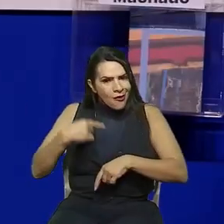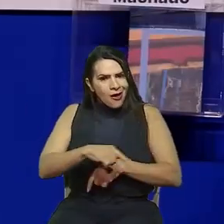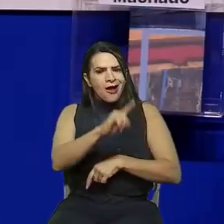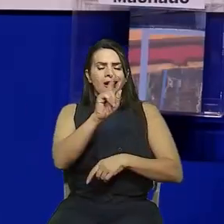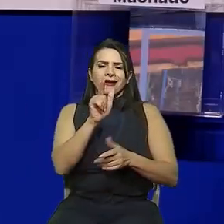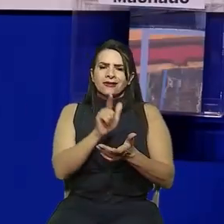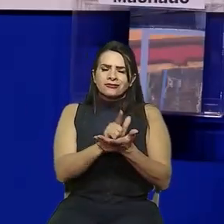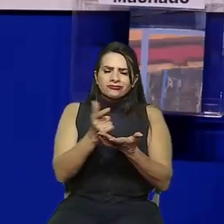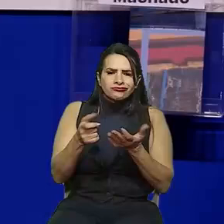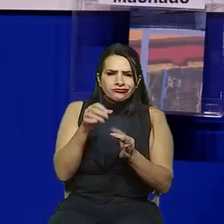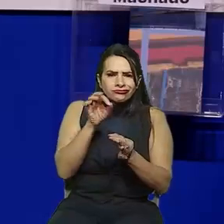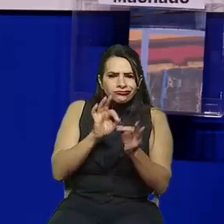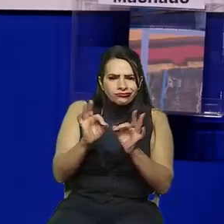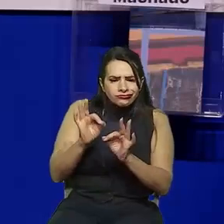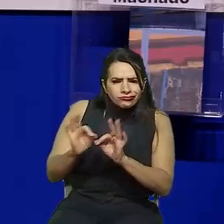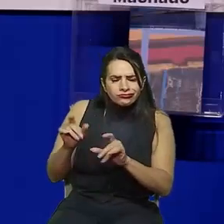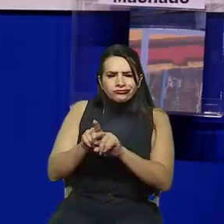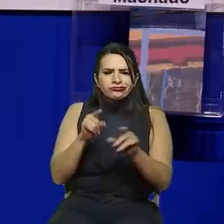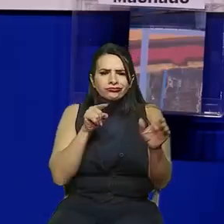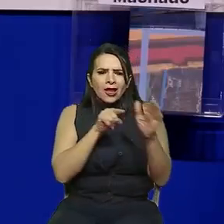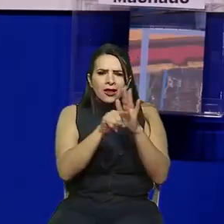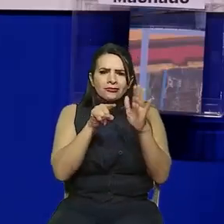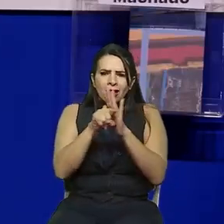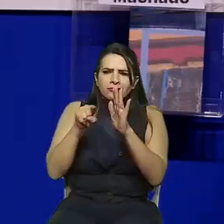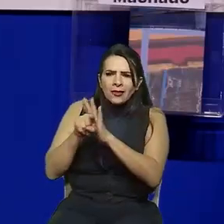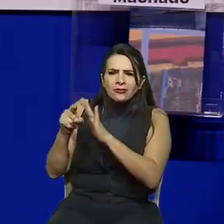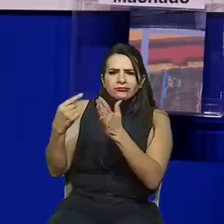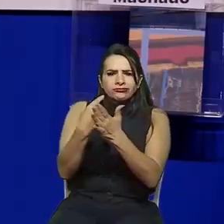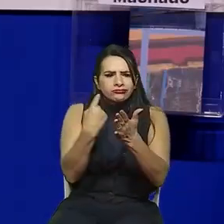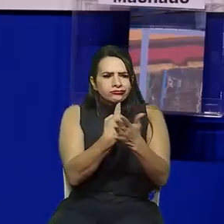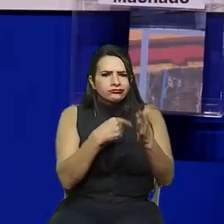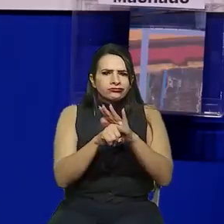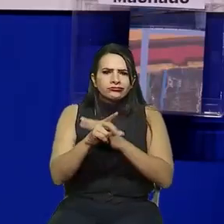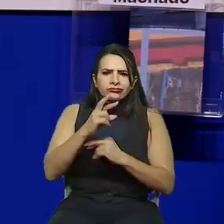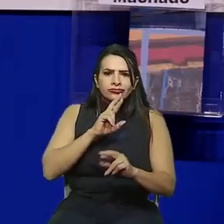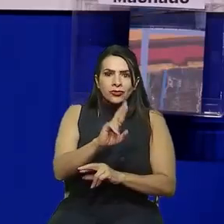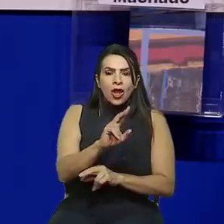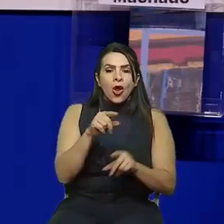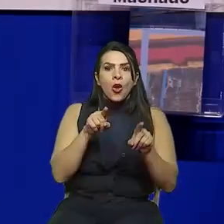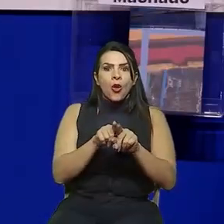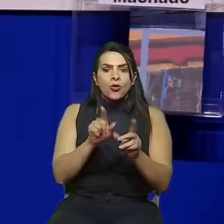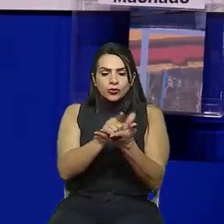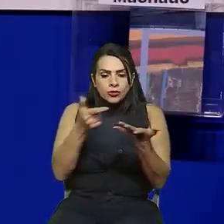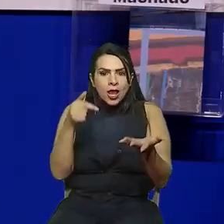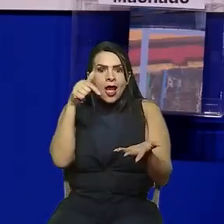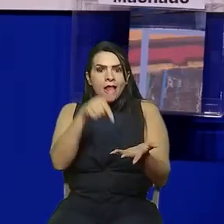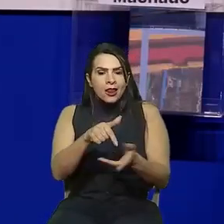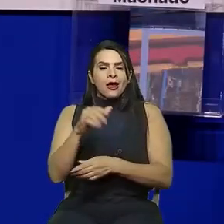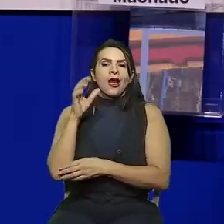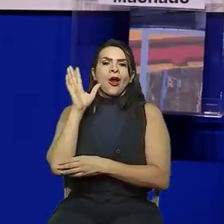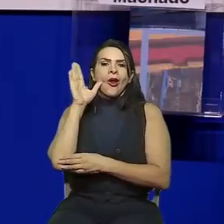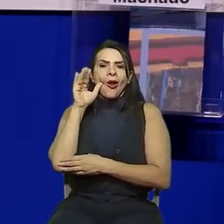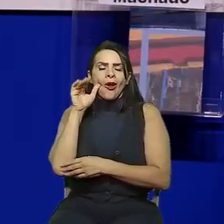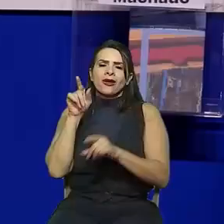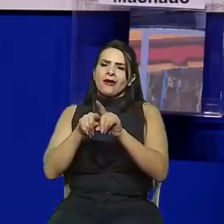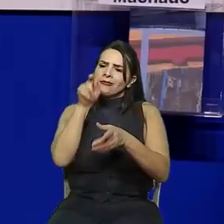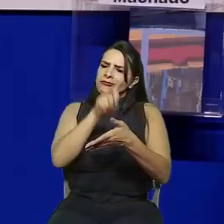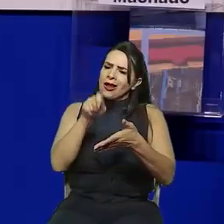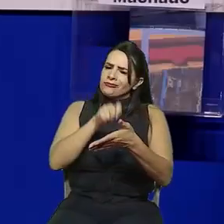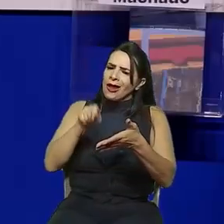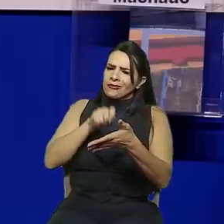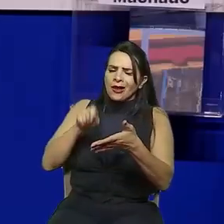E pergunte, e pergunte, e pergunte, e pergunte, e pergunte. O jornalista é um curioso. E anote, anote,